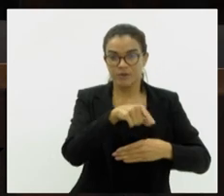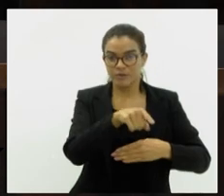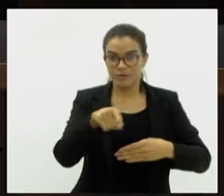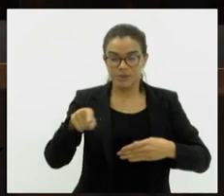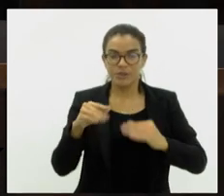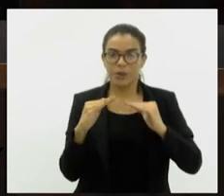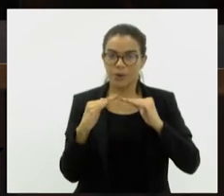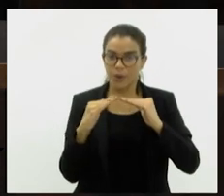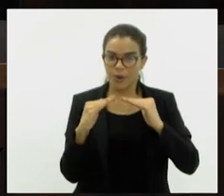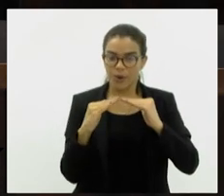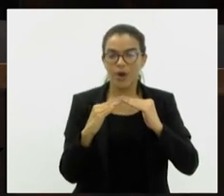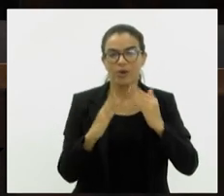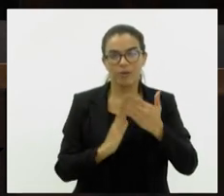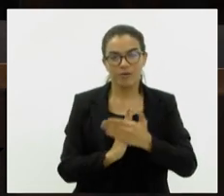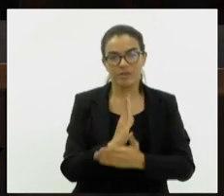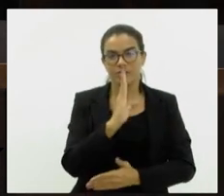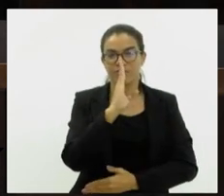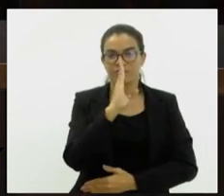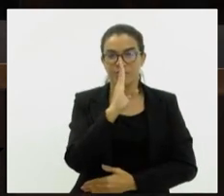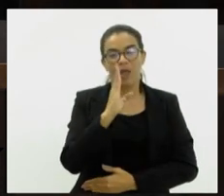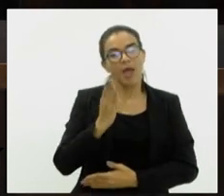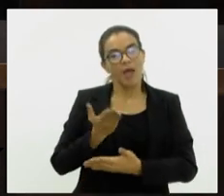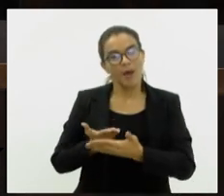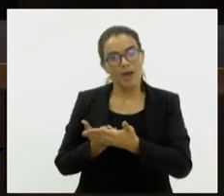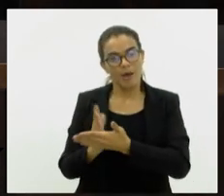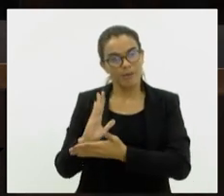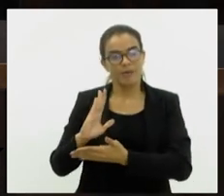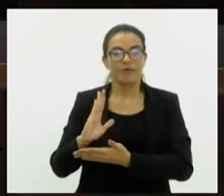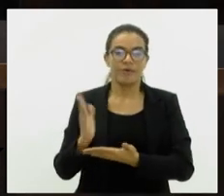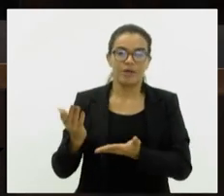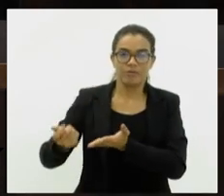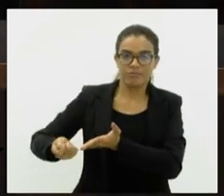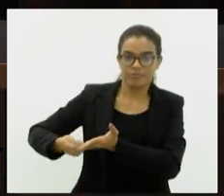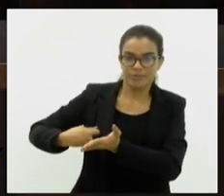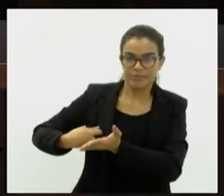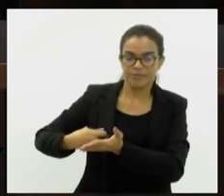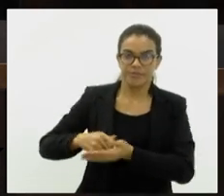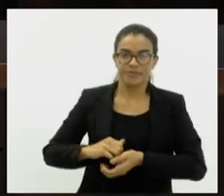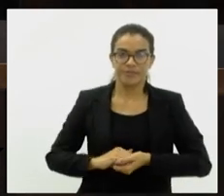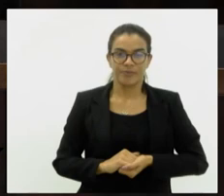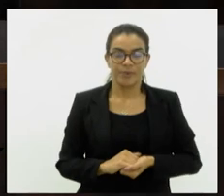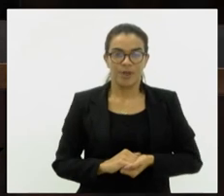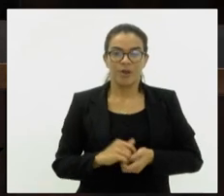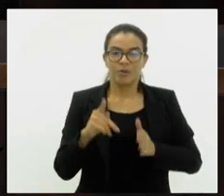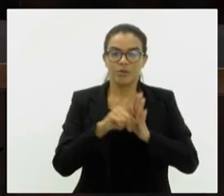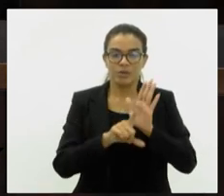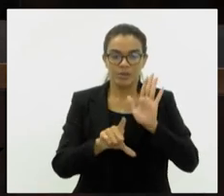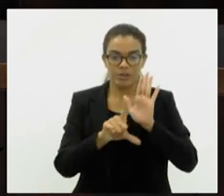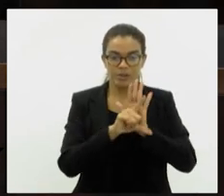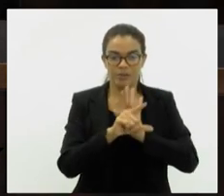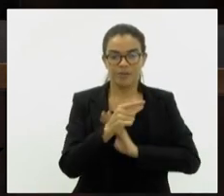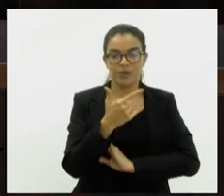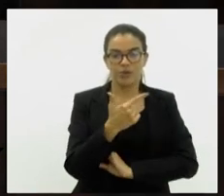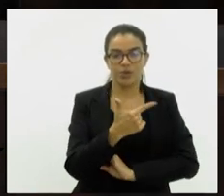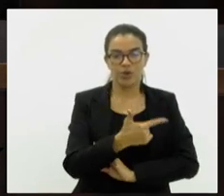que aprovam, permaneçam como estão. Aprovado, vai ao autógrafo. Projeto de lei